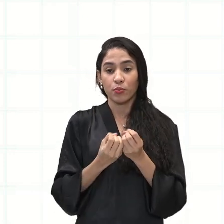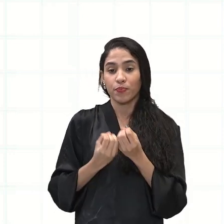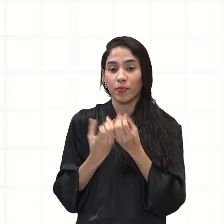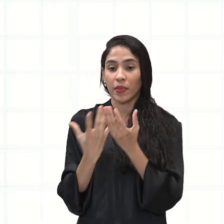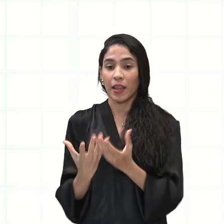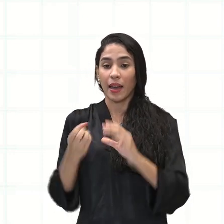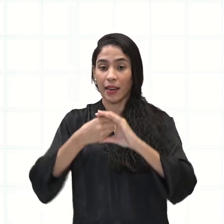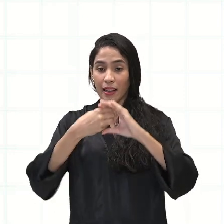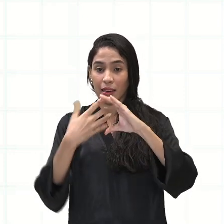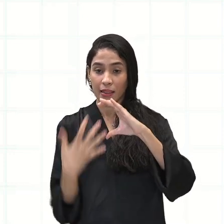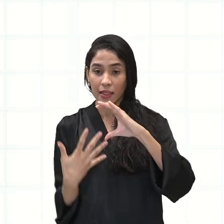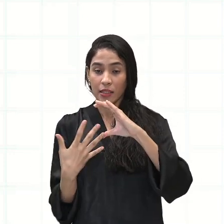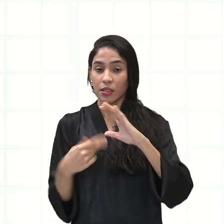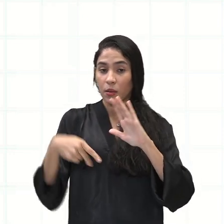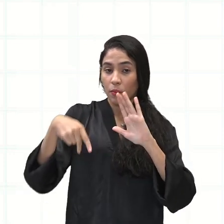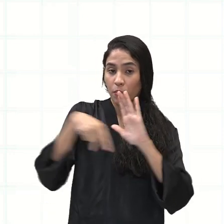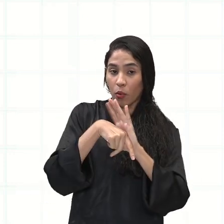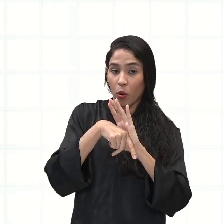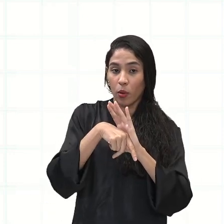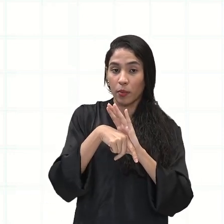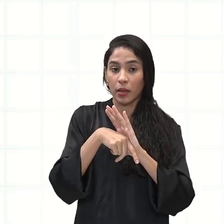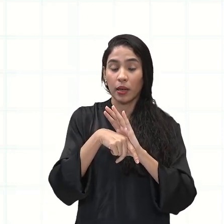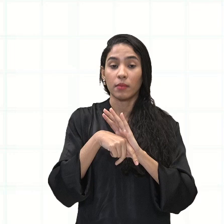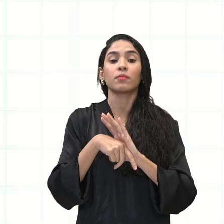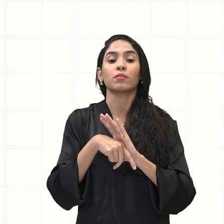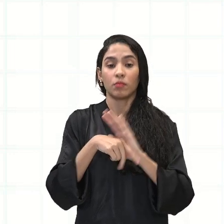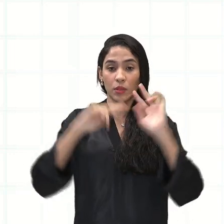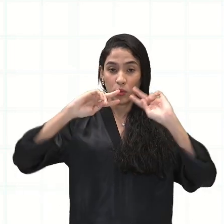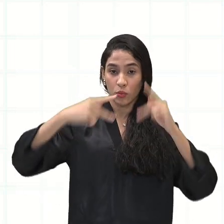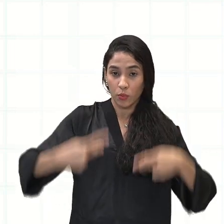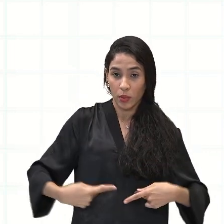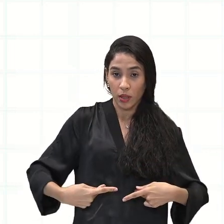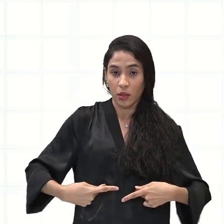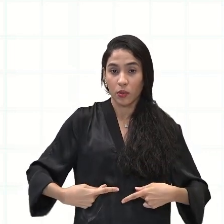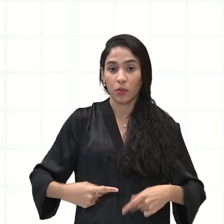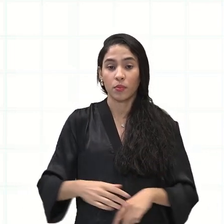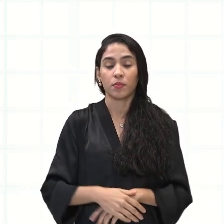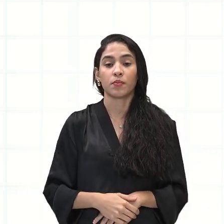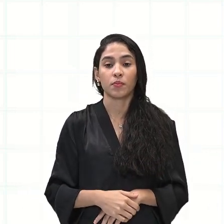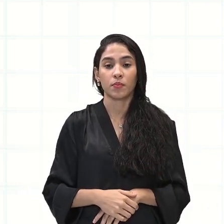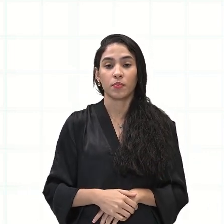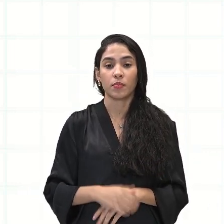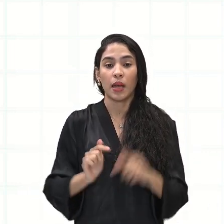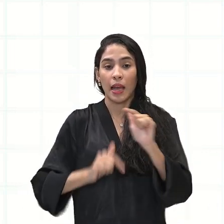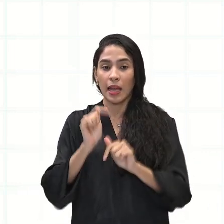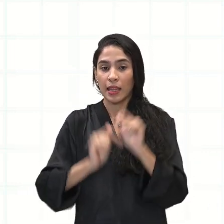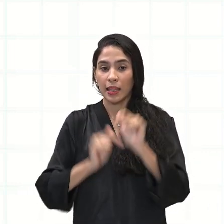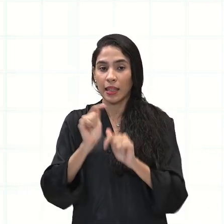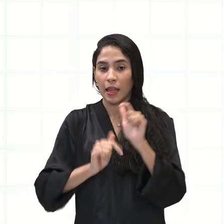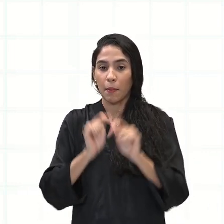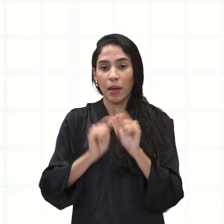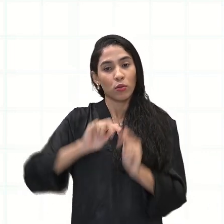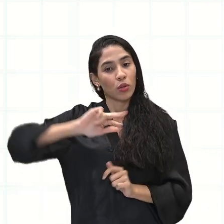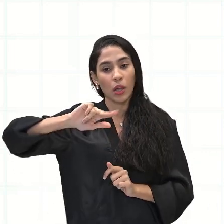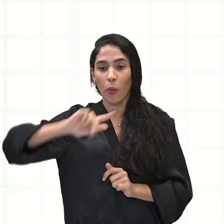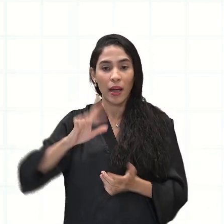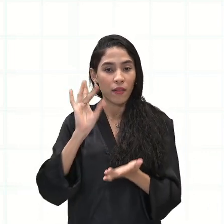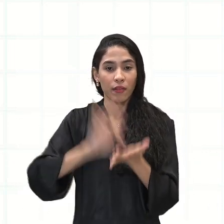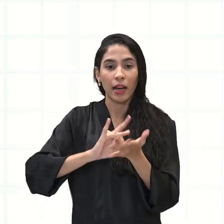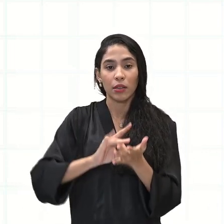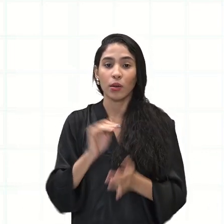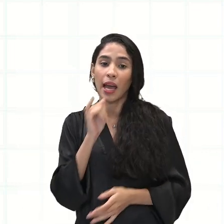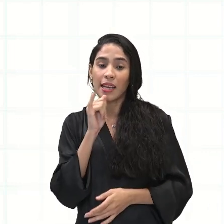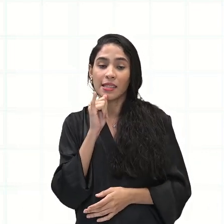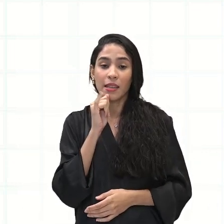características próprias dos seres humanos a elementos que não são humanos, como